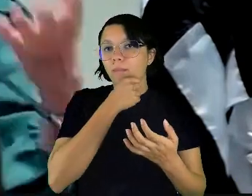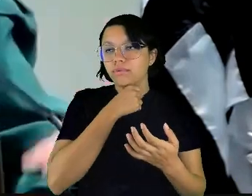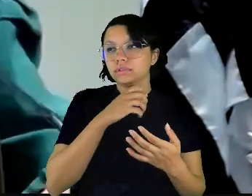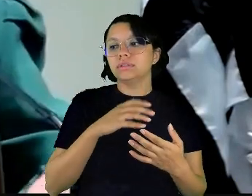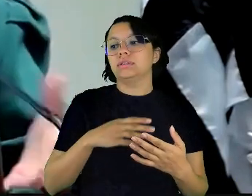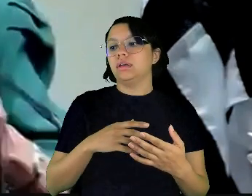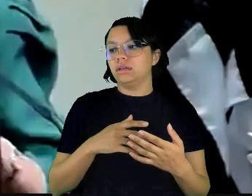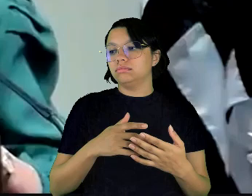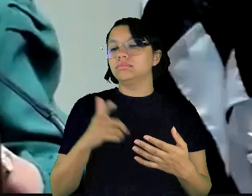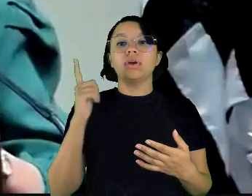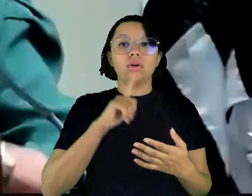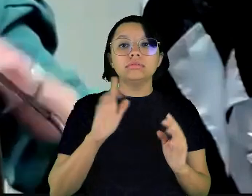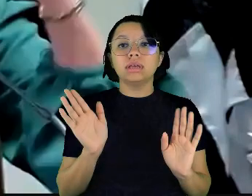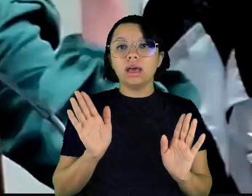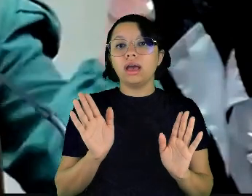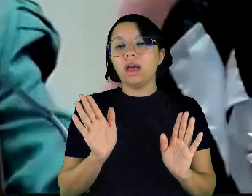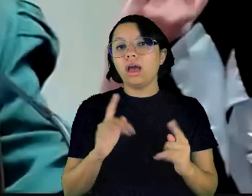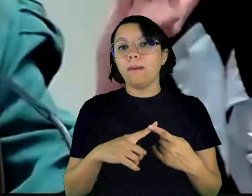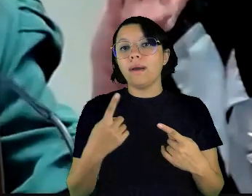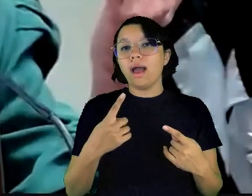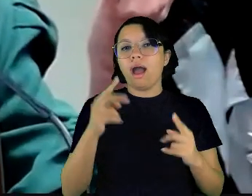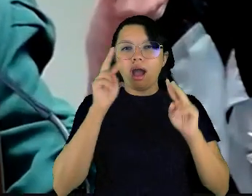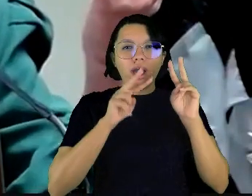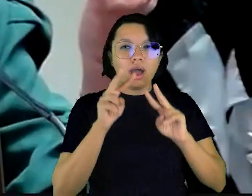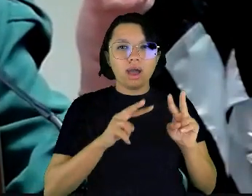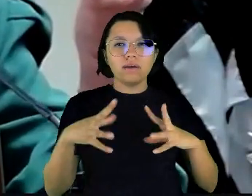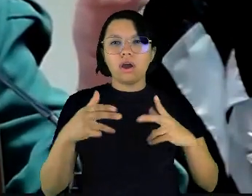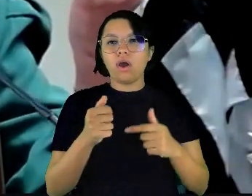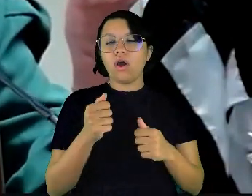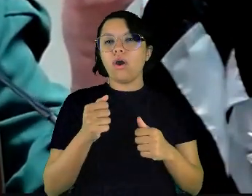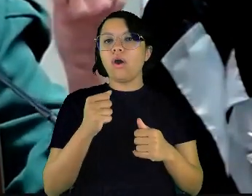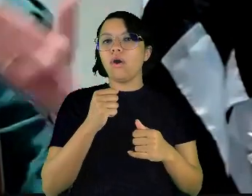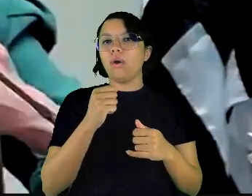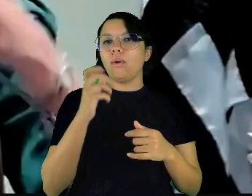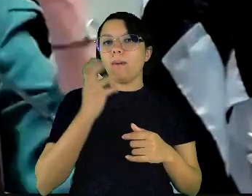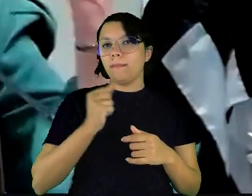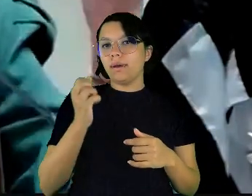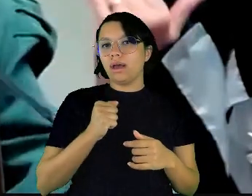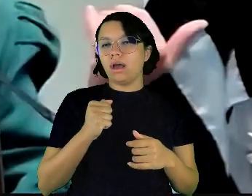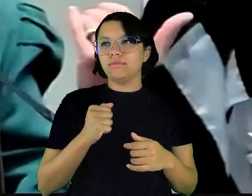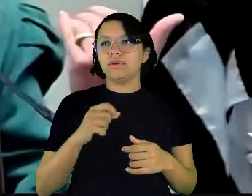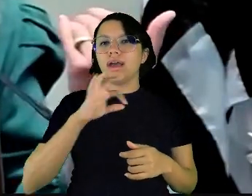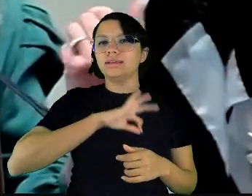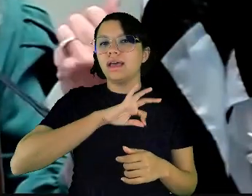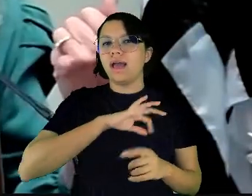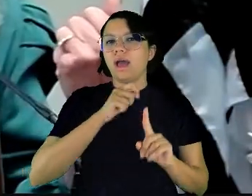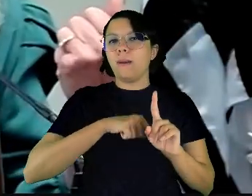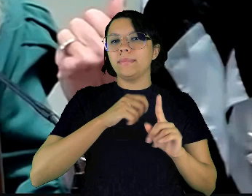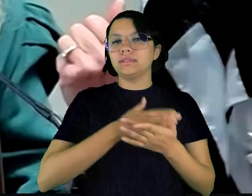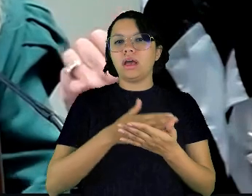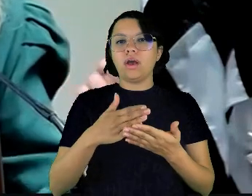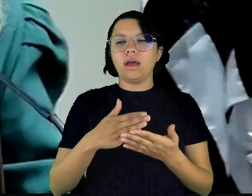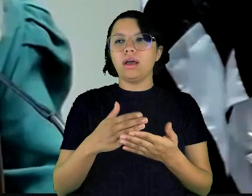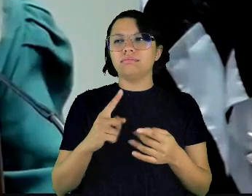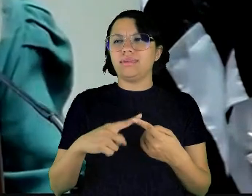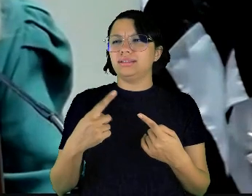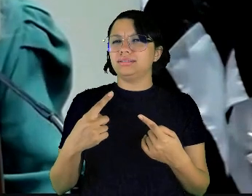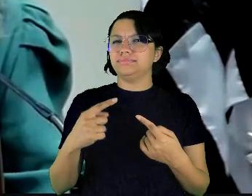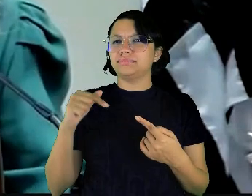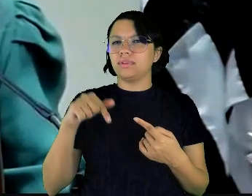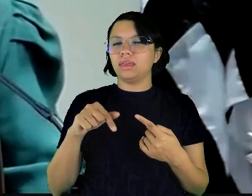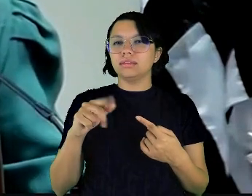aposentar e, de fato, se aposenta e quer rever esse benefício, quer rever essa renda mensal inicial. Só que